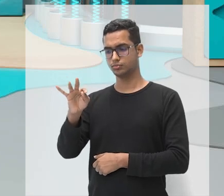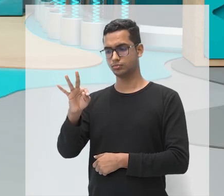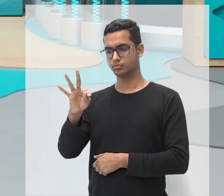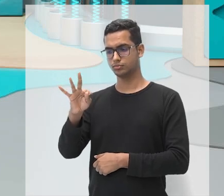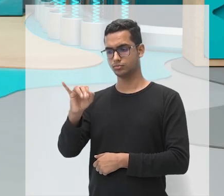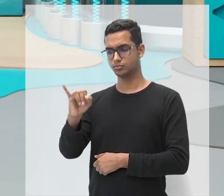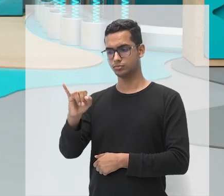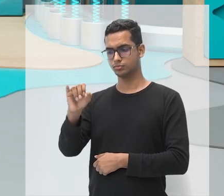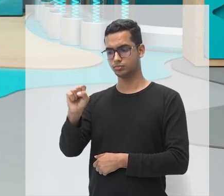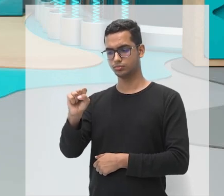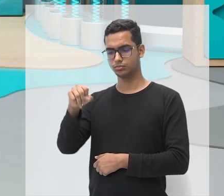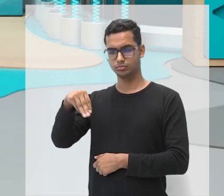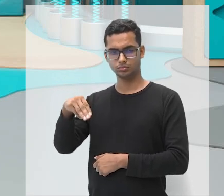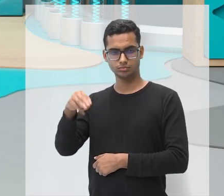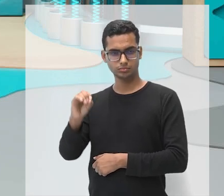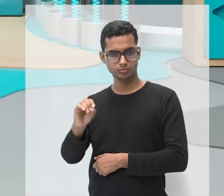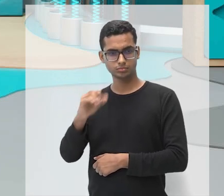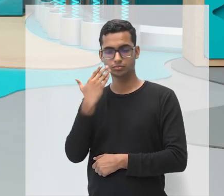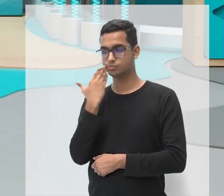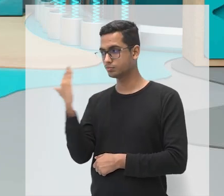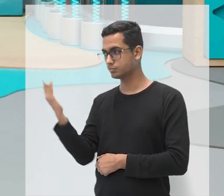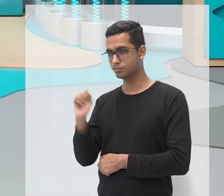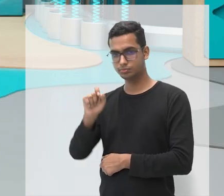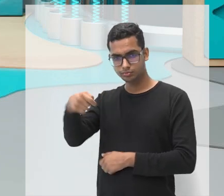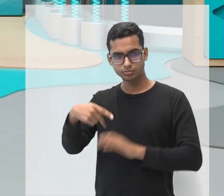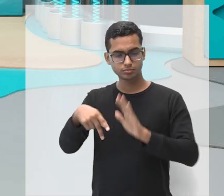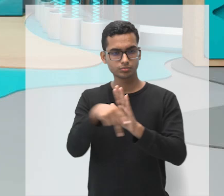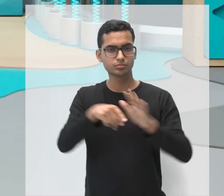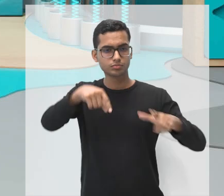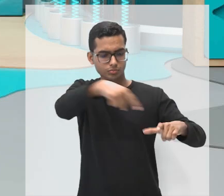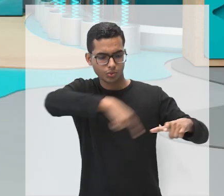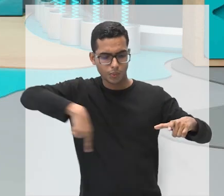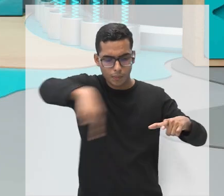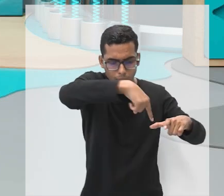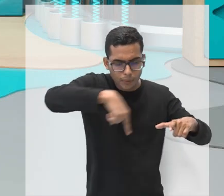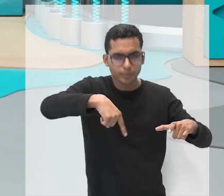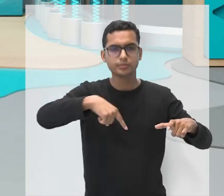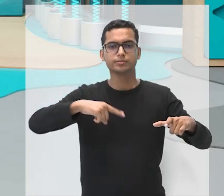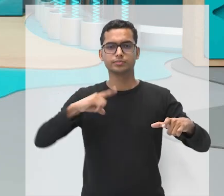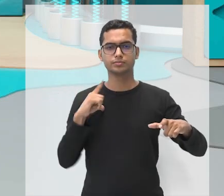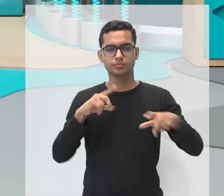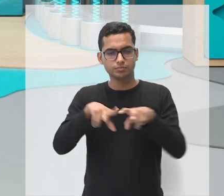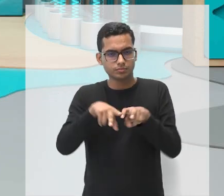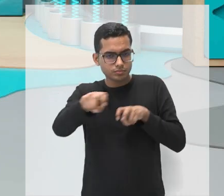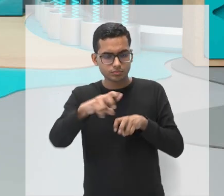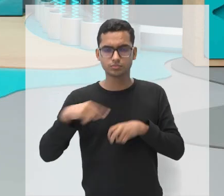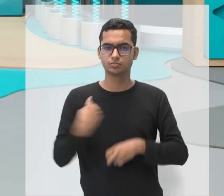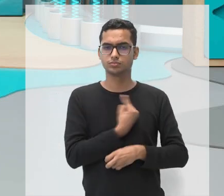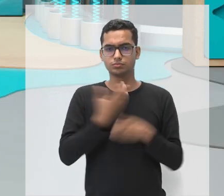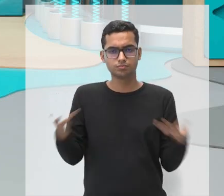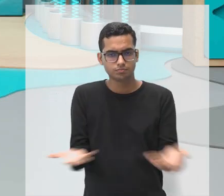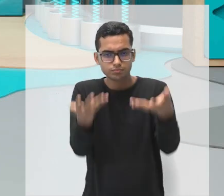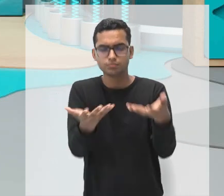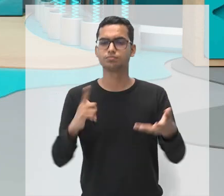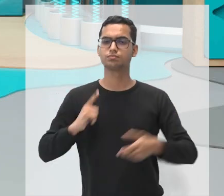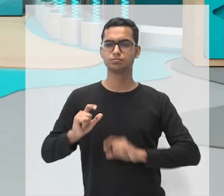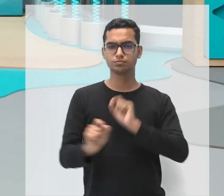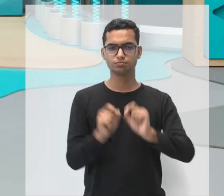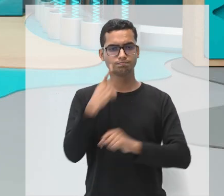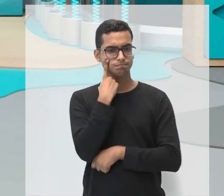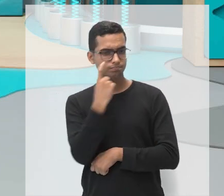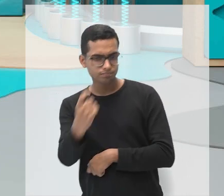envolvente, encantadora, é bastante antiga e ainda hoje move aí os seus praticantes, né? Gera